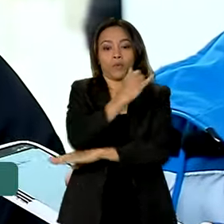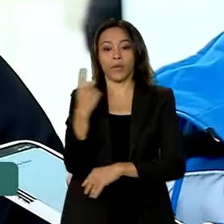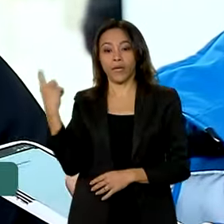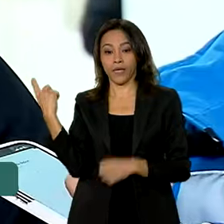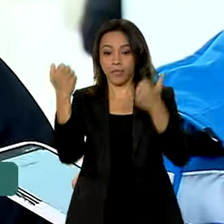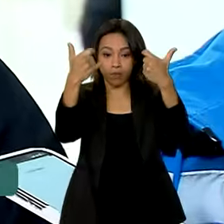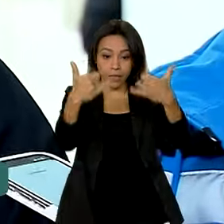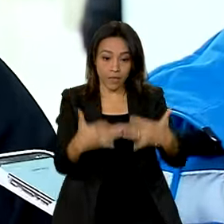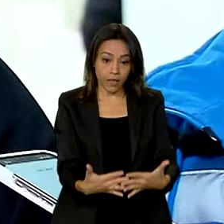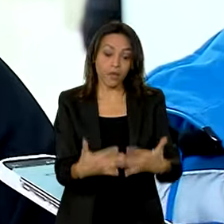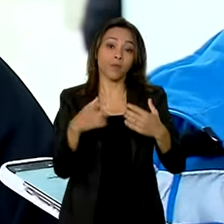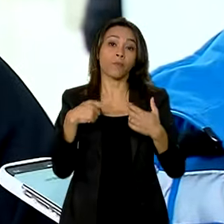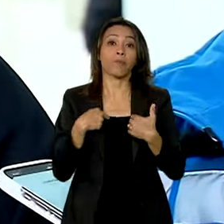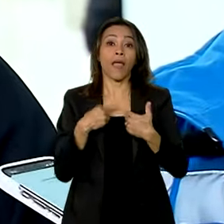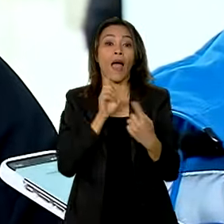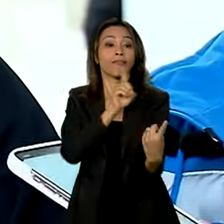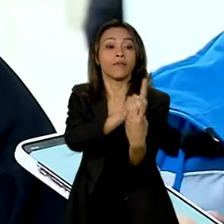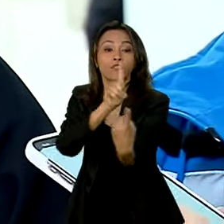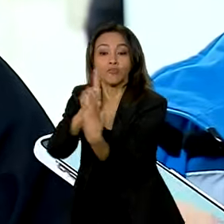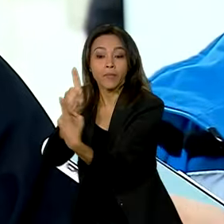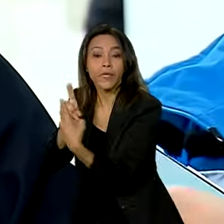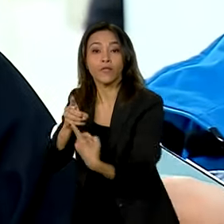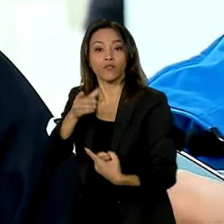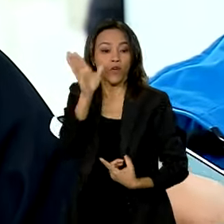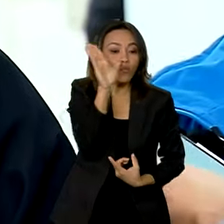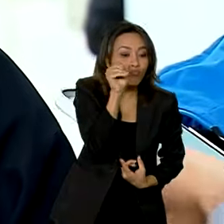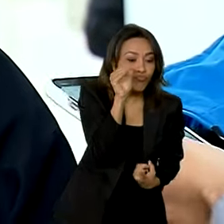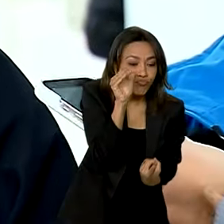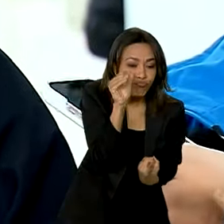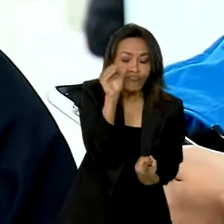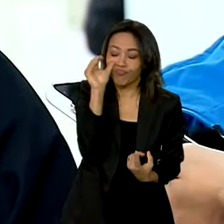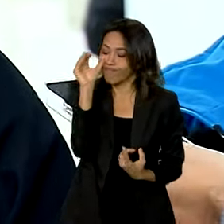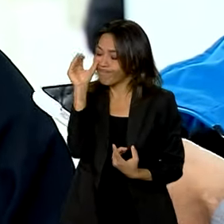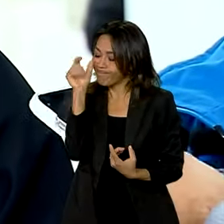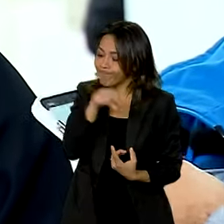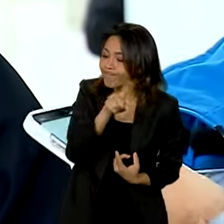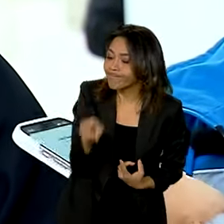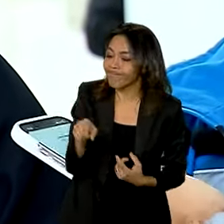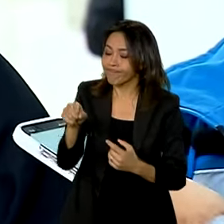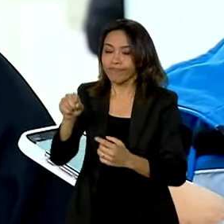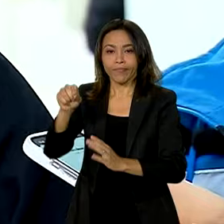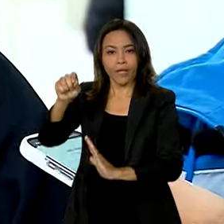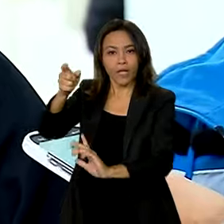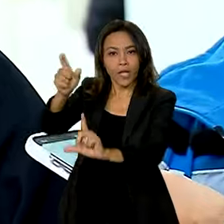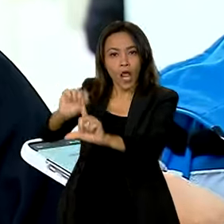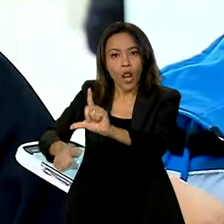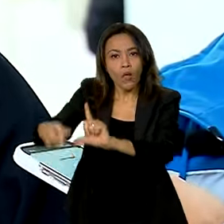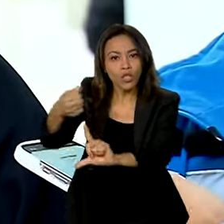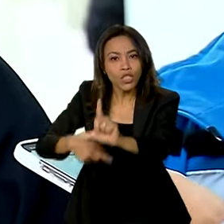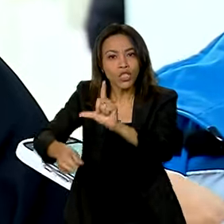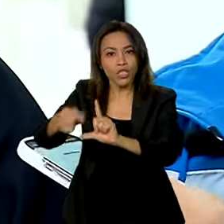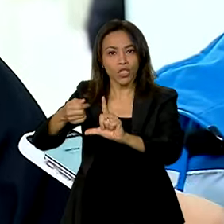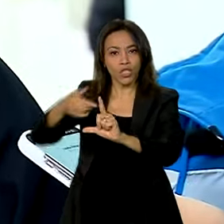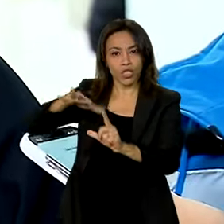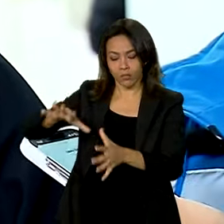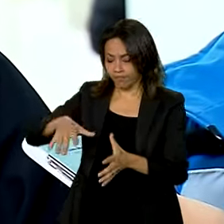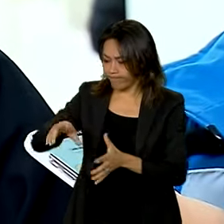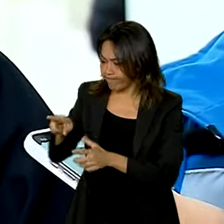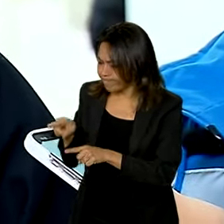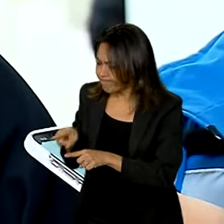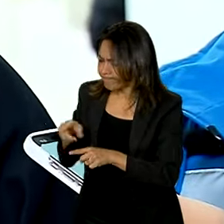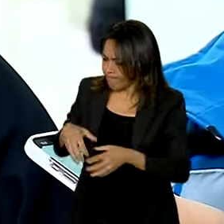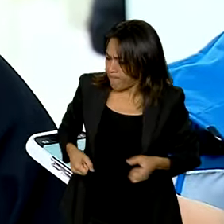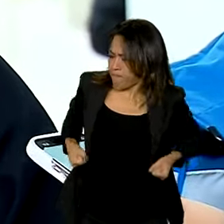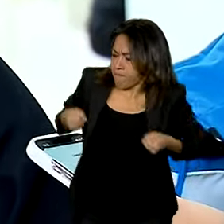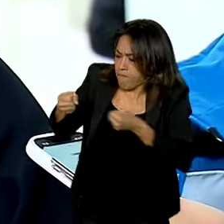de atendimento aos passageiros, da parte da logística de cargas, da parte das malas, tudo